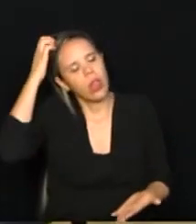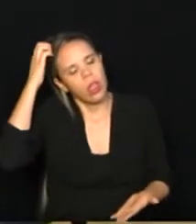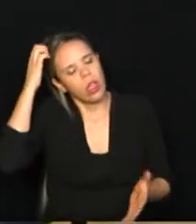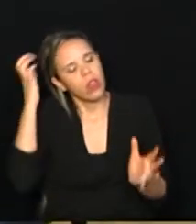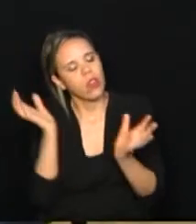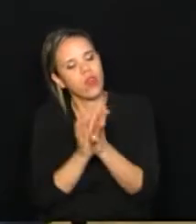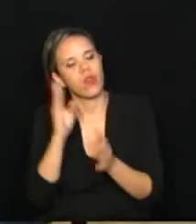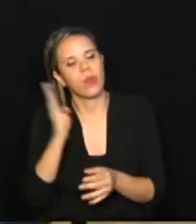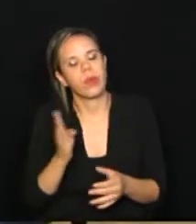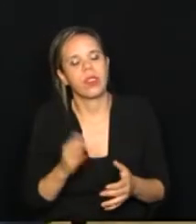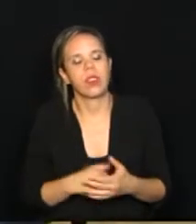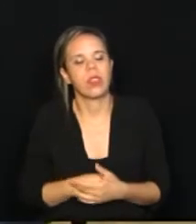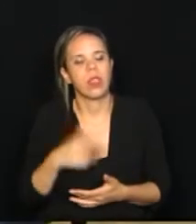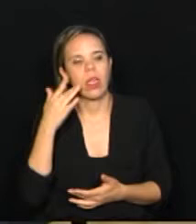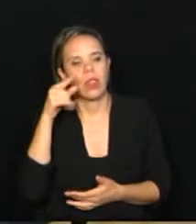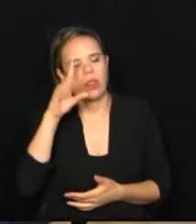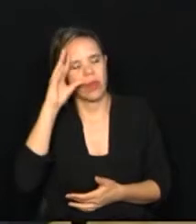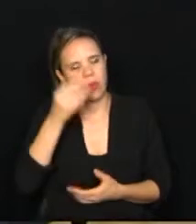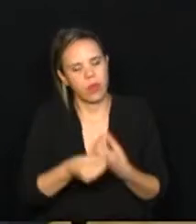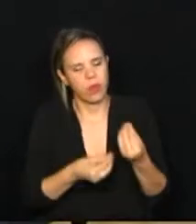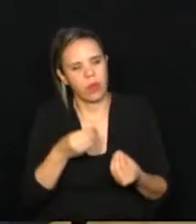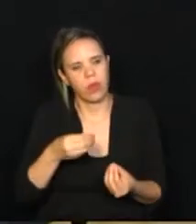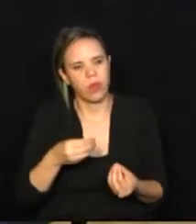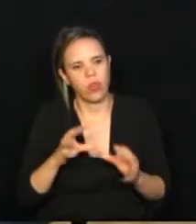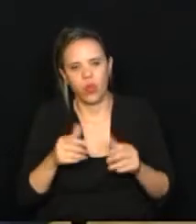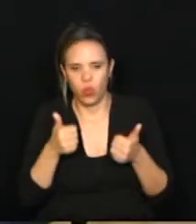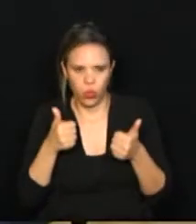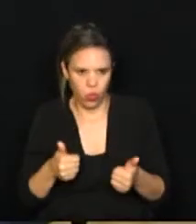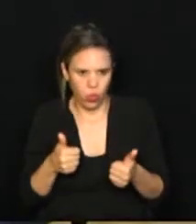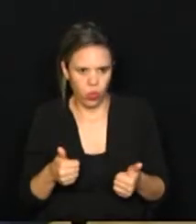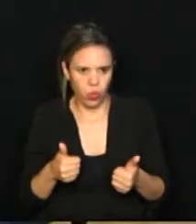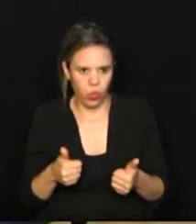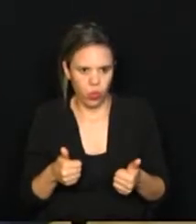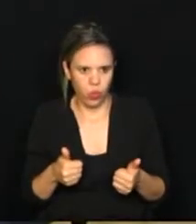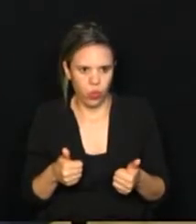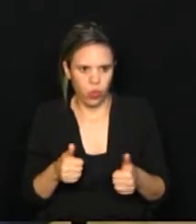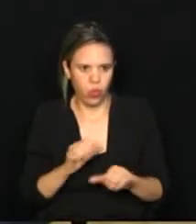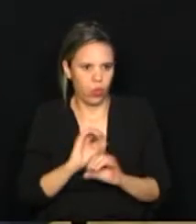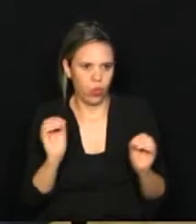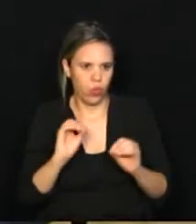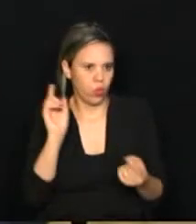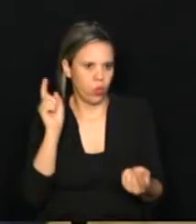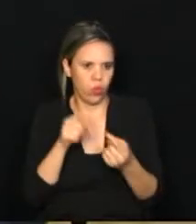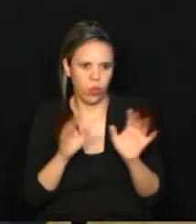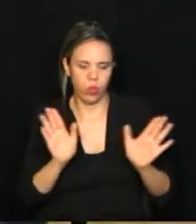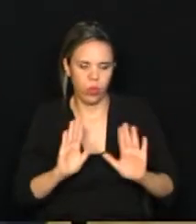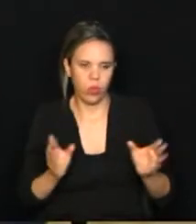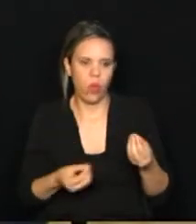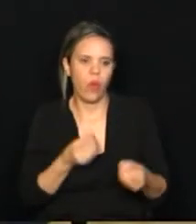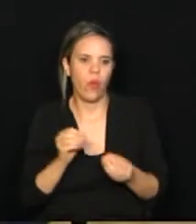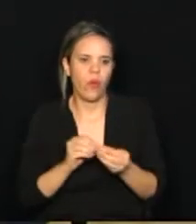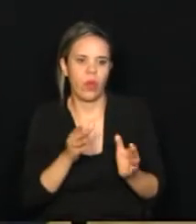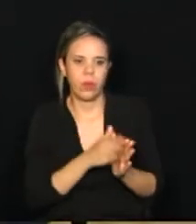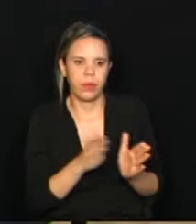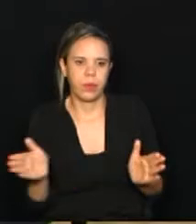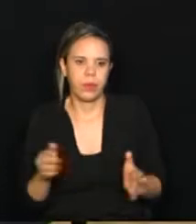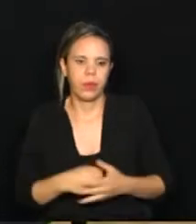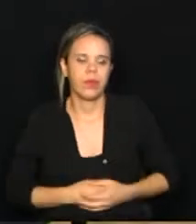da seleção brasileira? Você entendia, para você tudo bem? A seleção passou a não ser mais um objetivo? Como é que foi esse período?